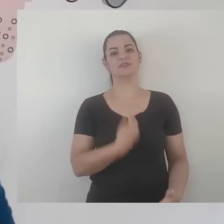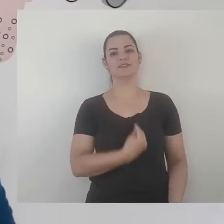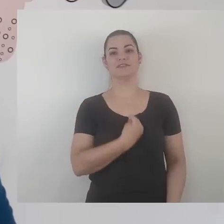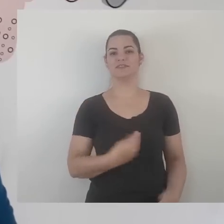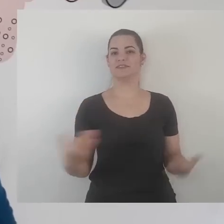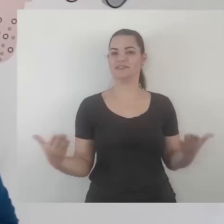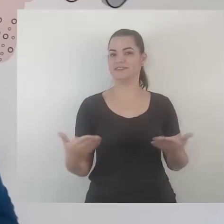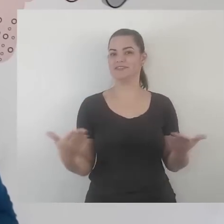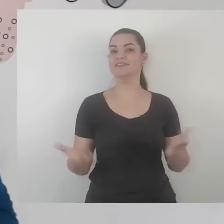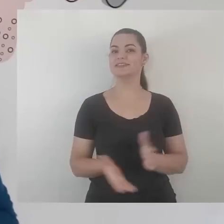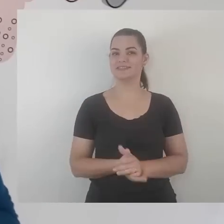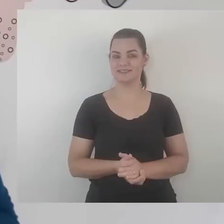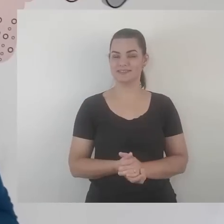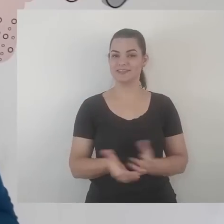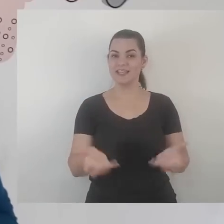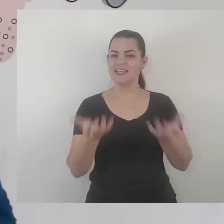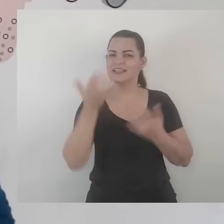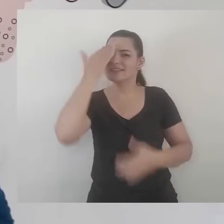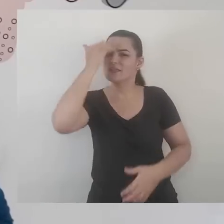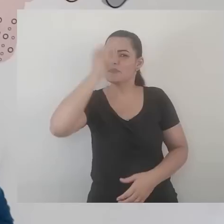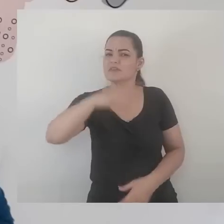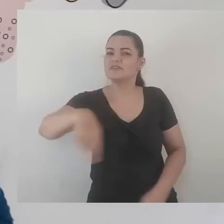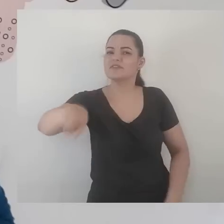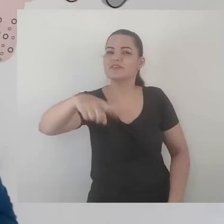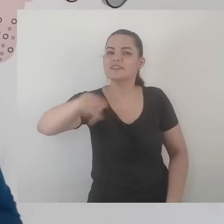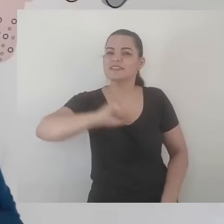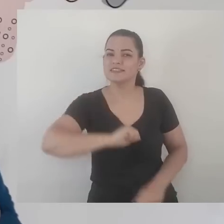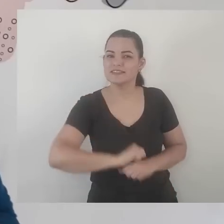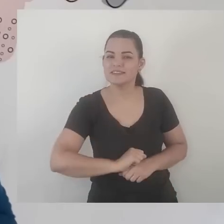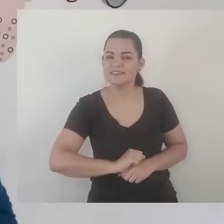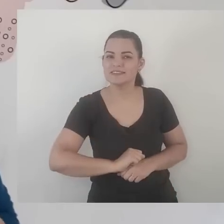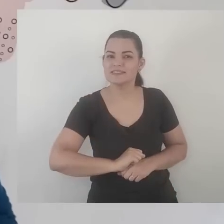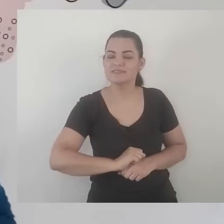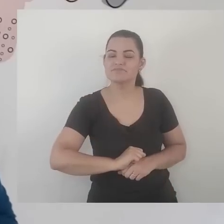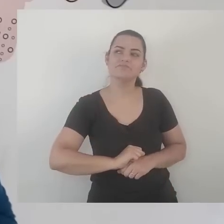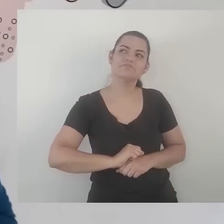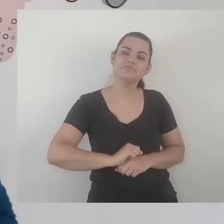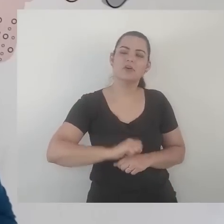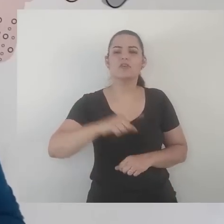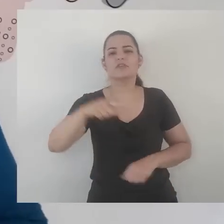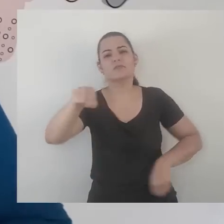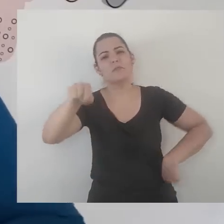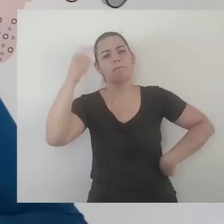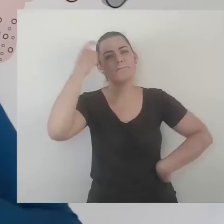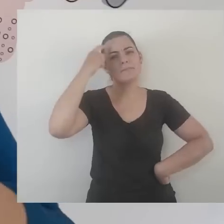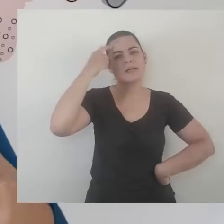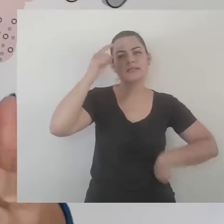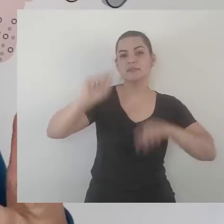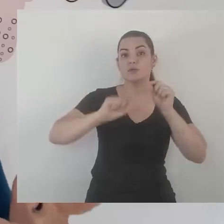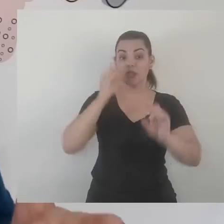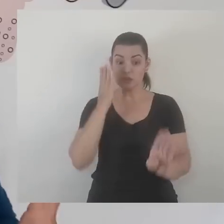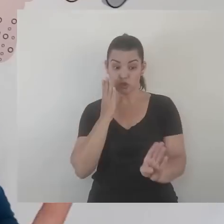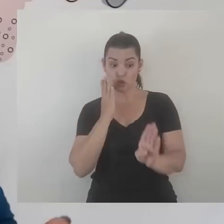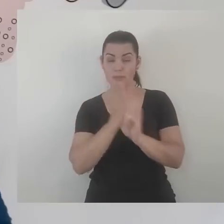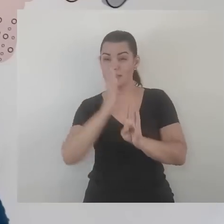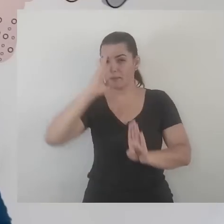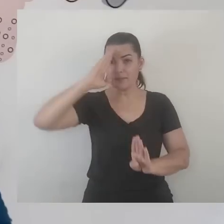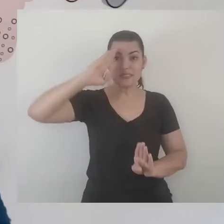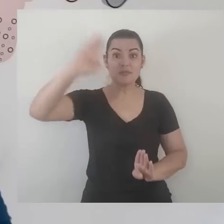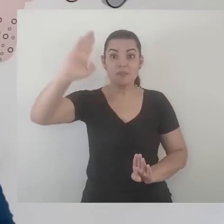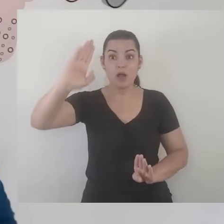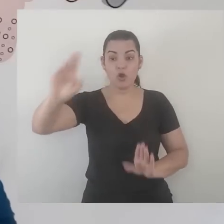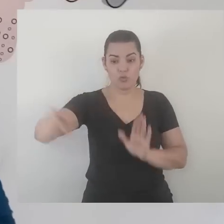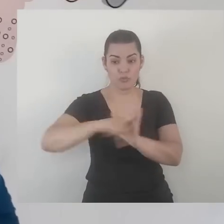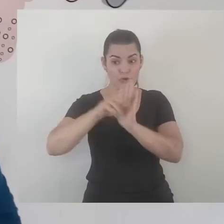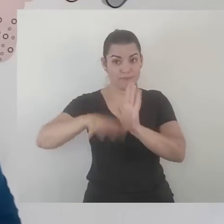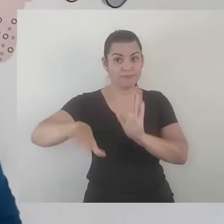vida. Então eu quero saber de vocês qual é a descoberta da